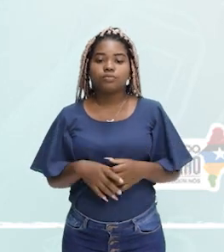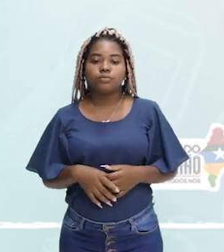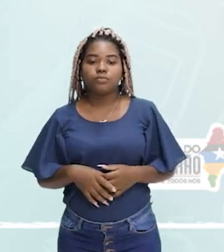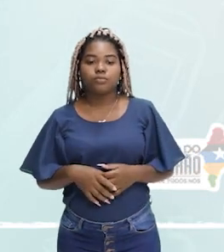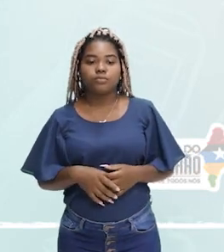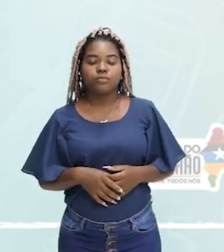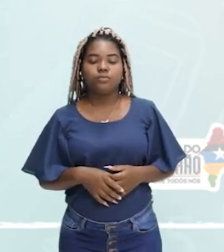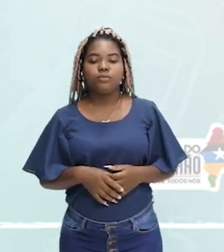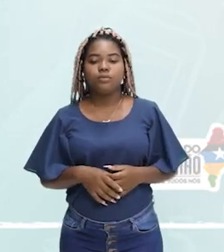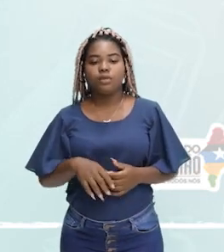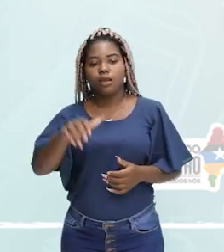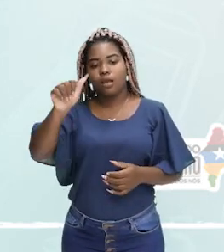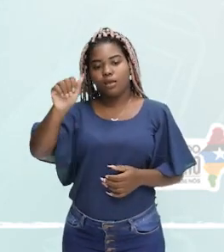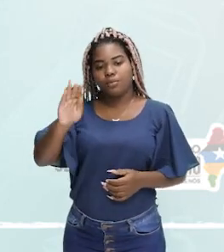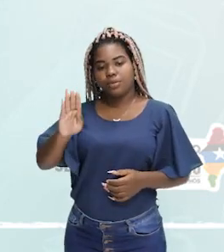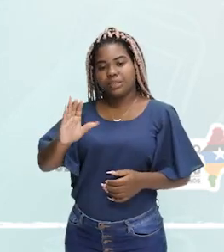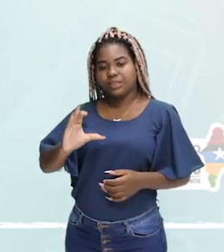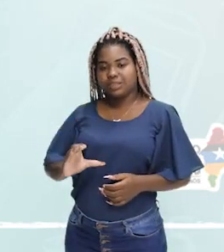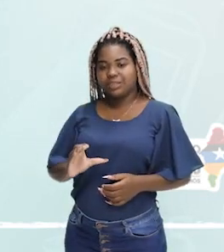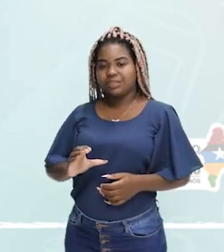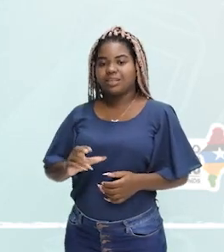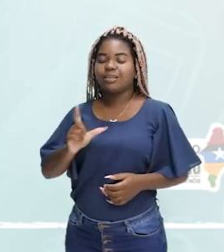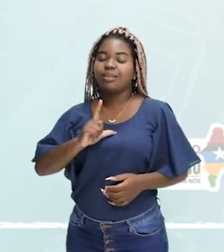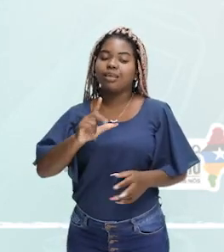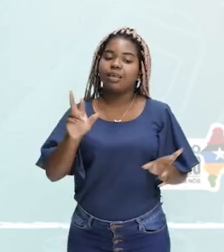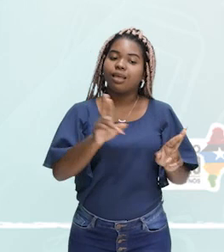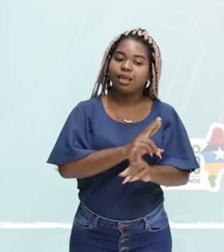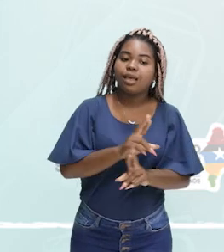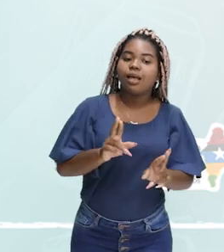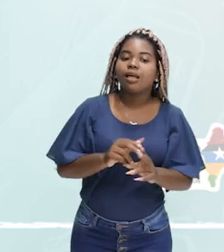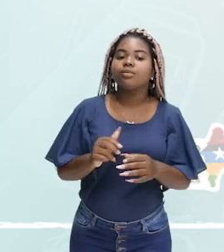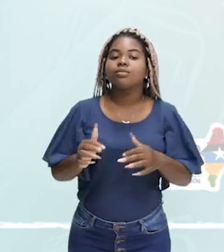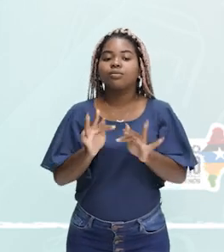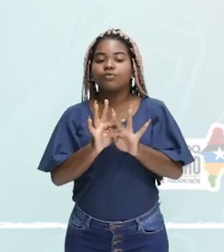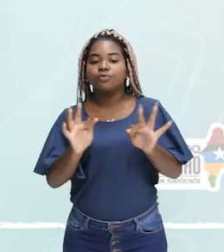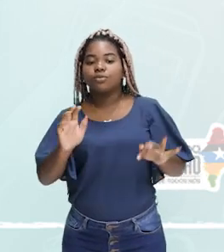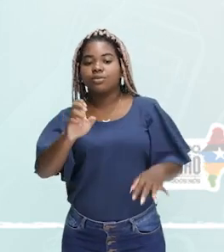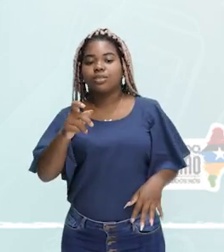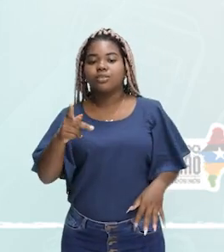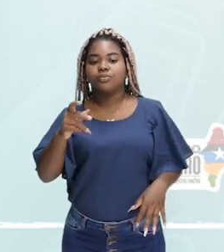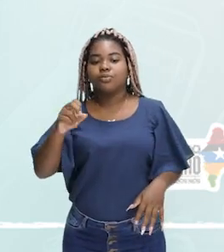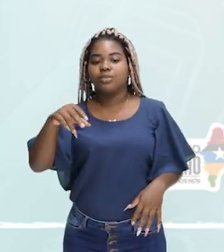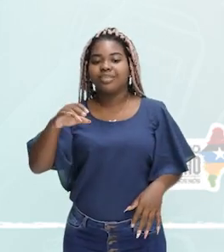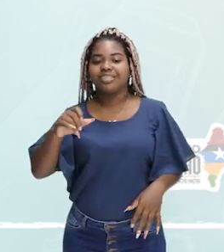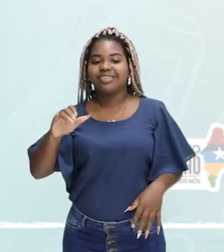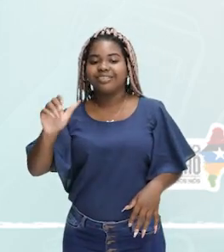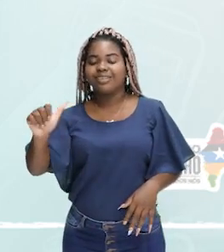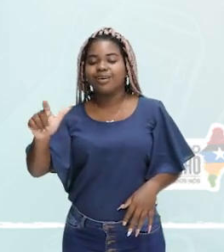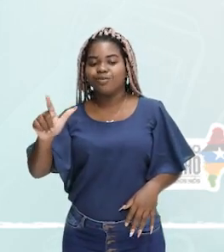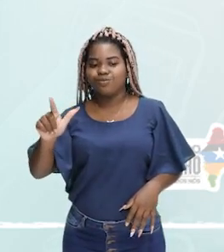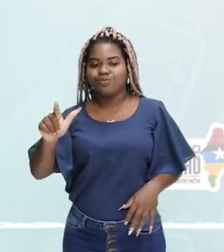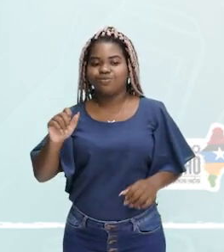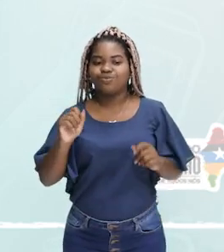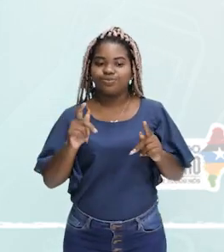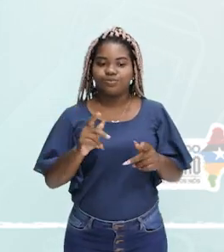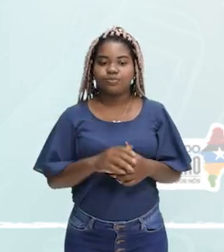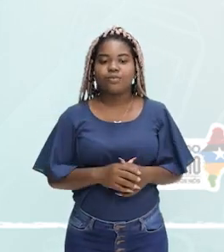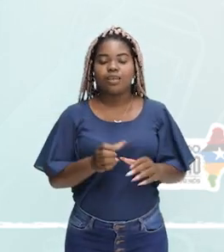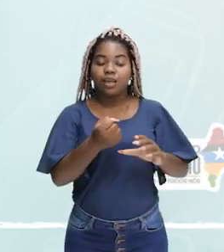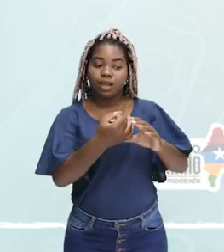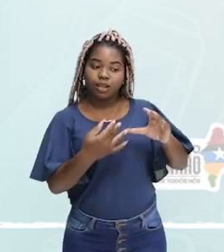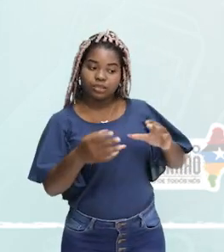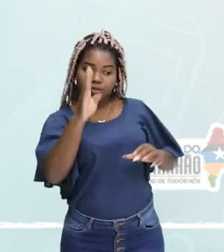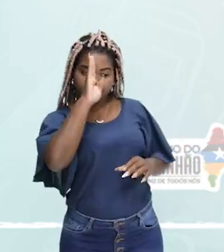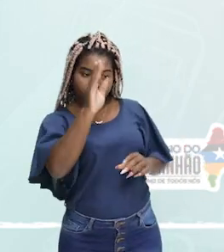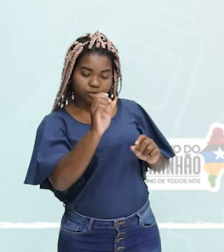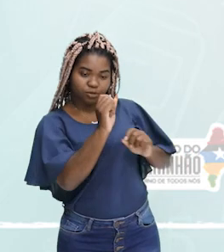correspondem à lei de formação da função exponencial. O que a gente falou lá no comecinho? A função exponencial, a característica